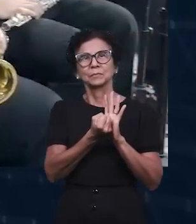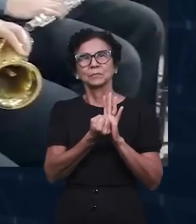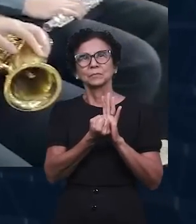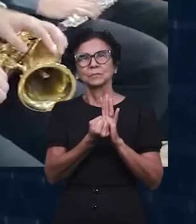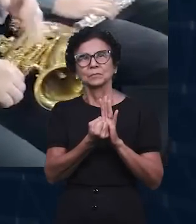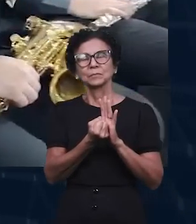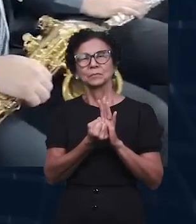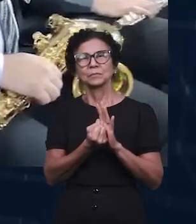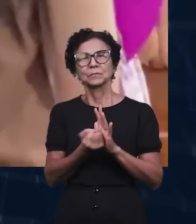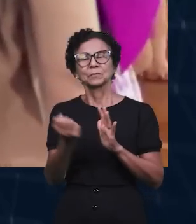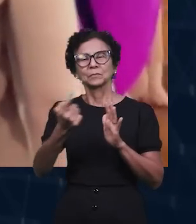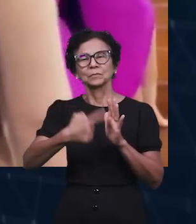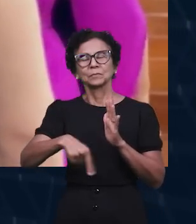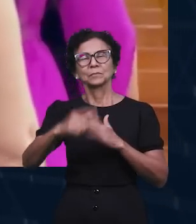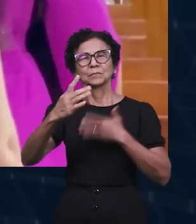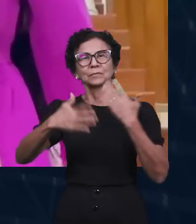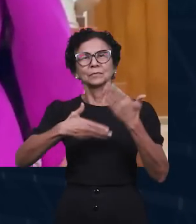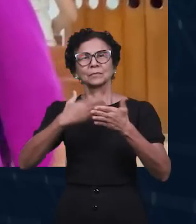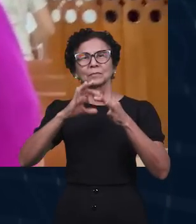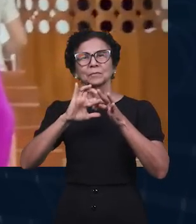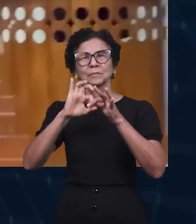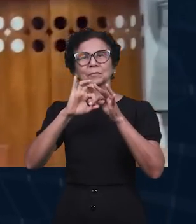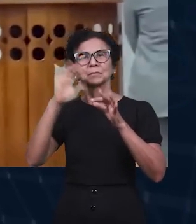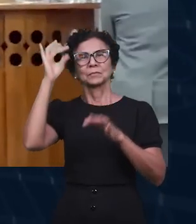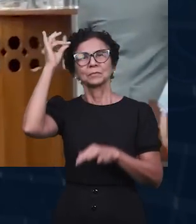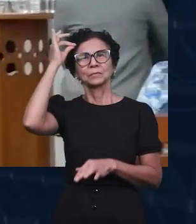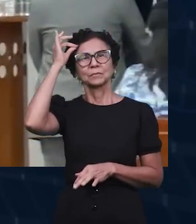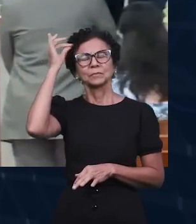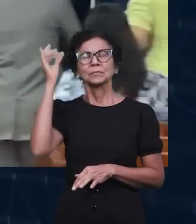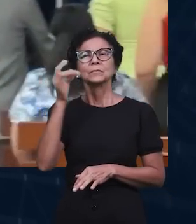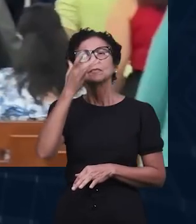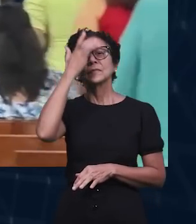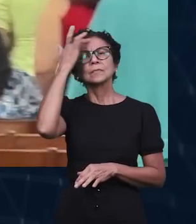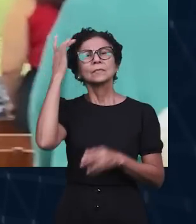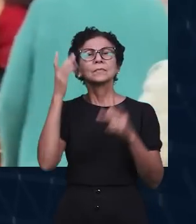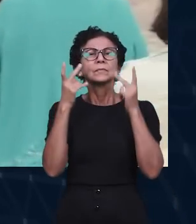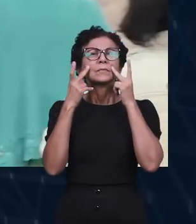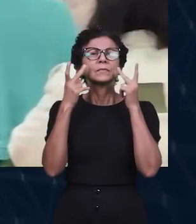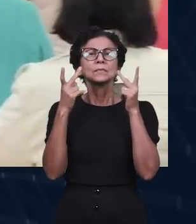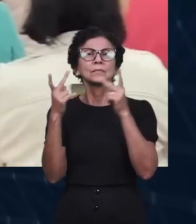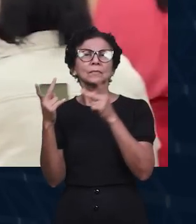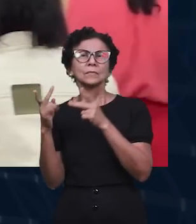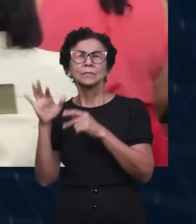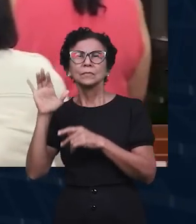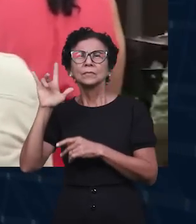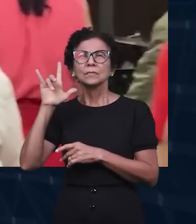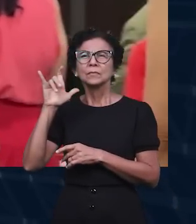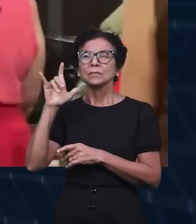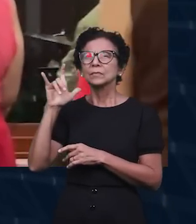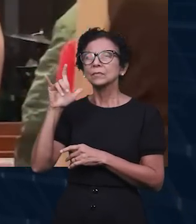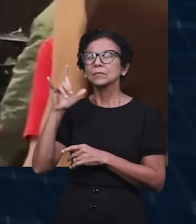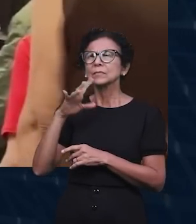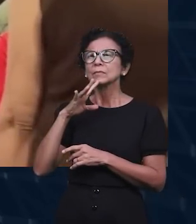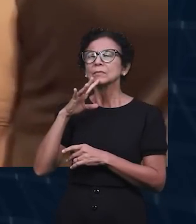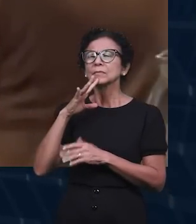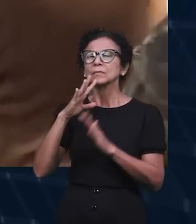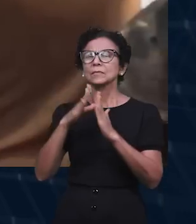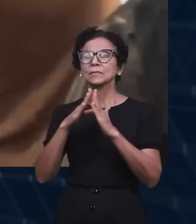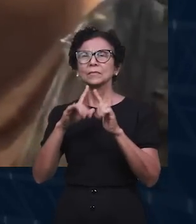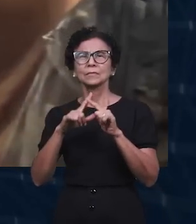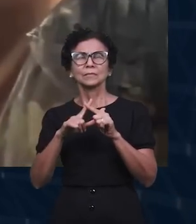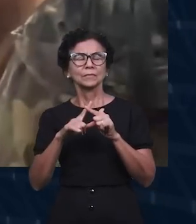e alegria entre os irmãos. Um visitante que conheceu a igreja pelo Instagram participou da ceia e se